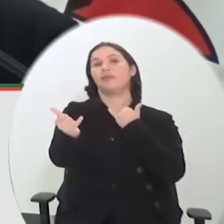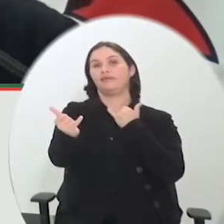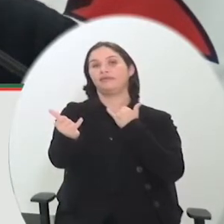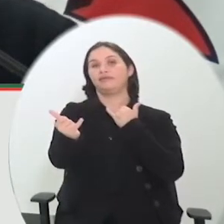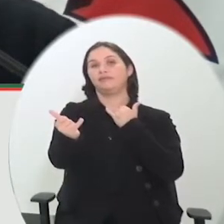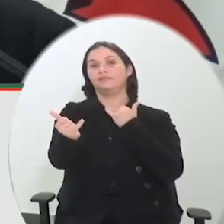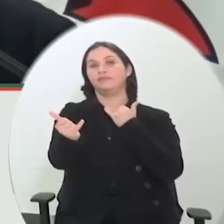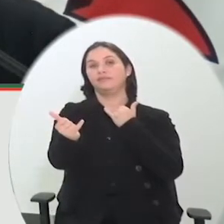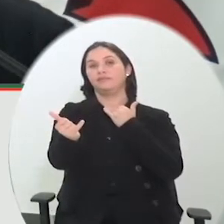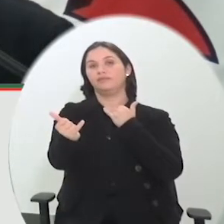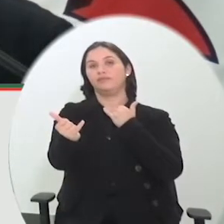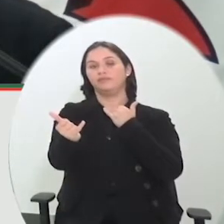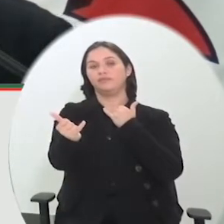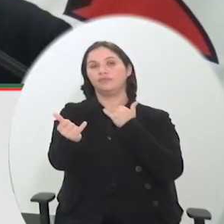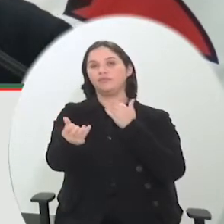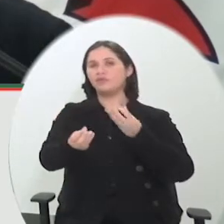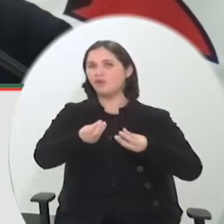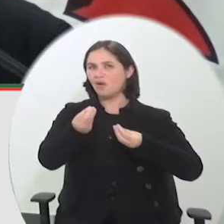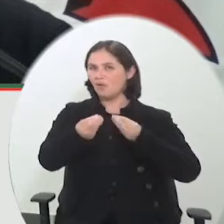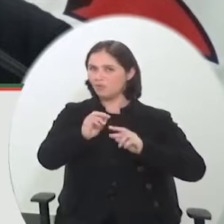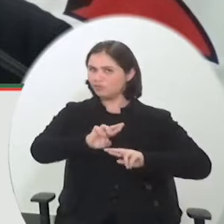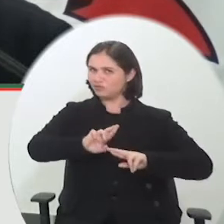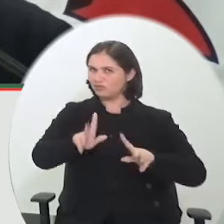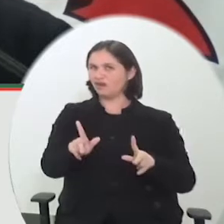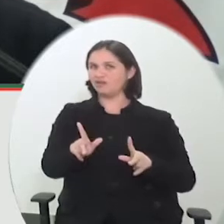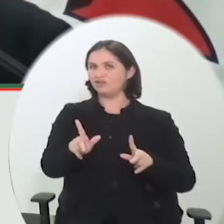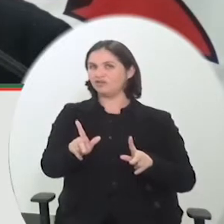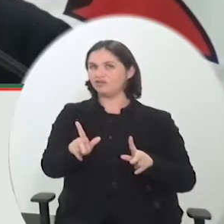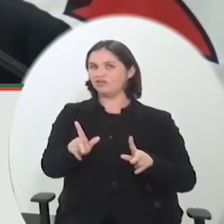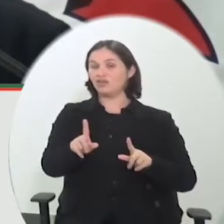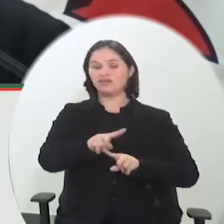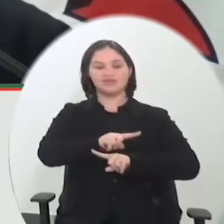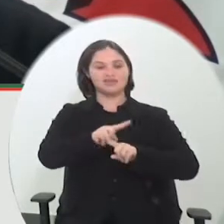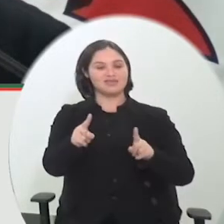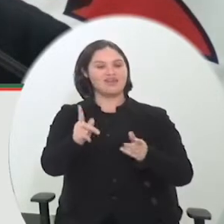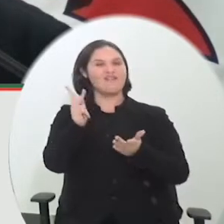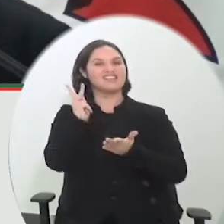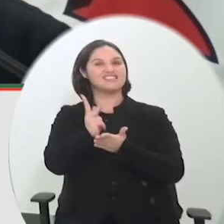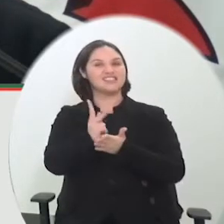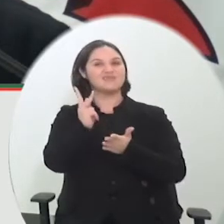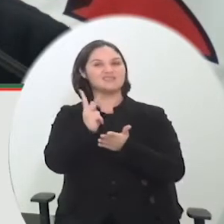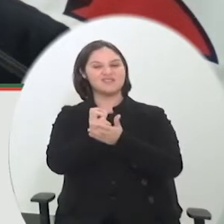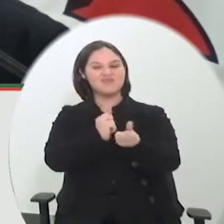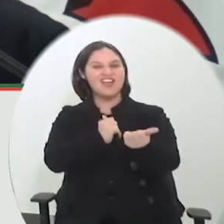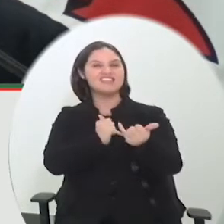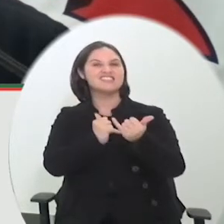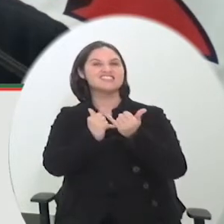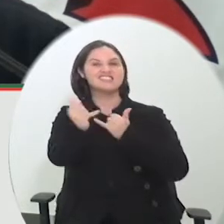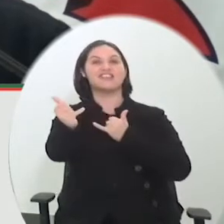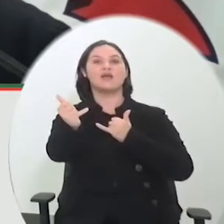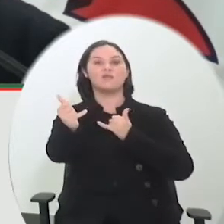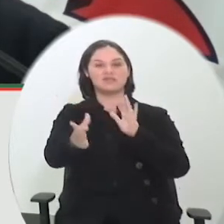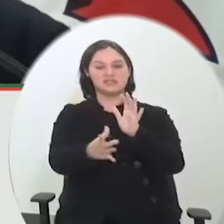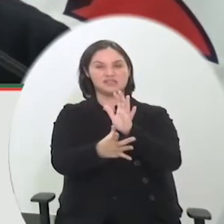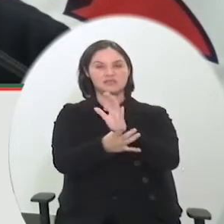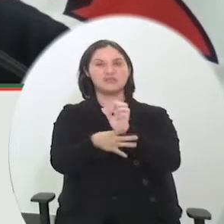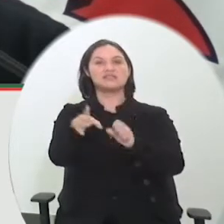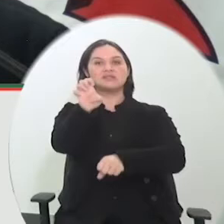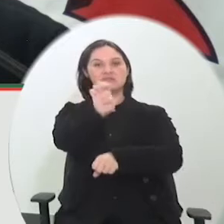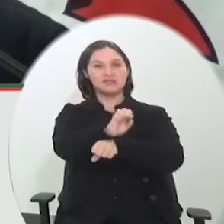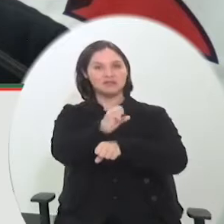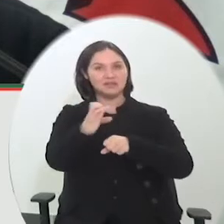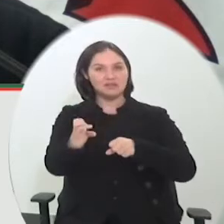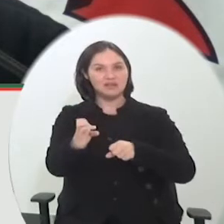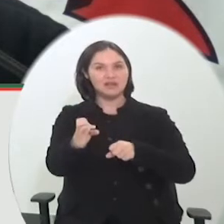não poderia ser de outra forma destoante, sendo destaque na atuação da segurança pública estadual e merecedora